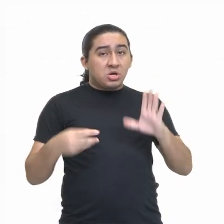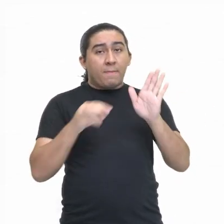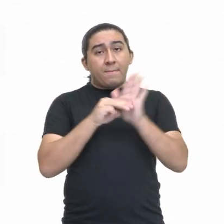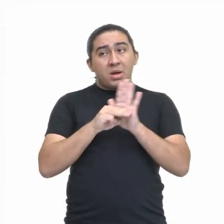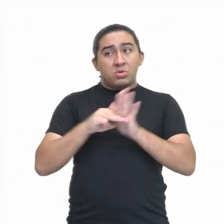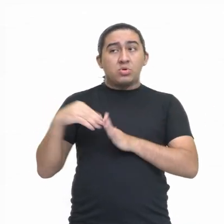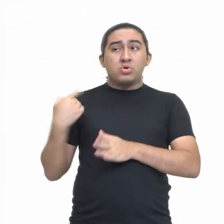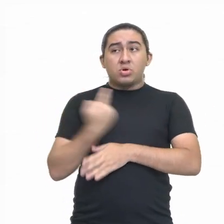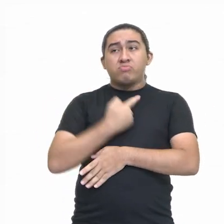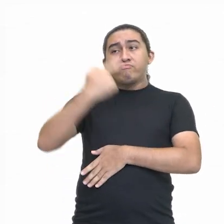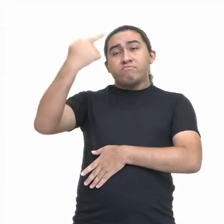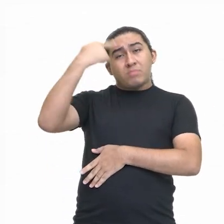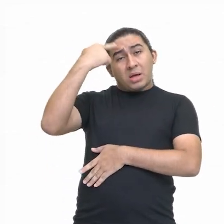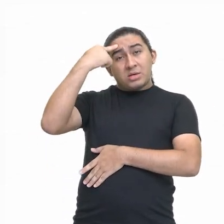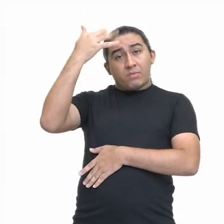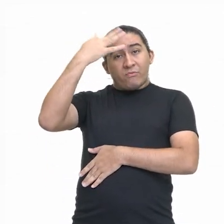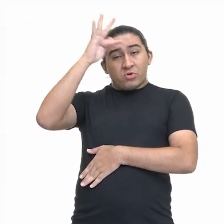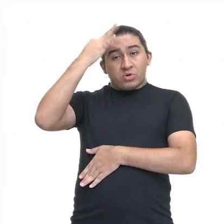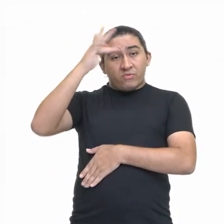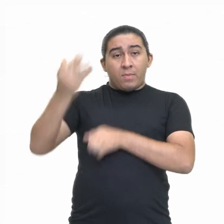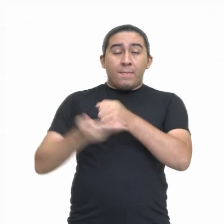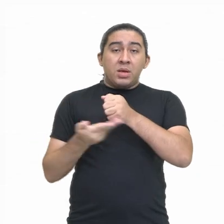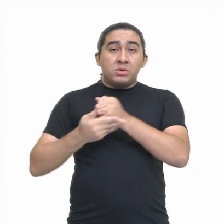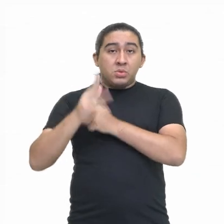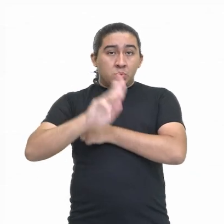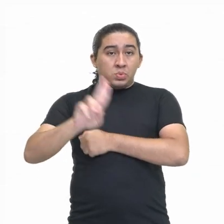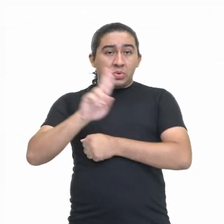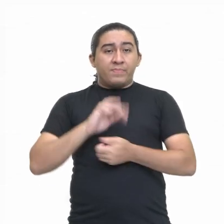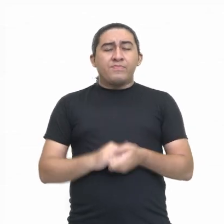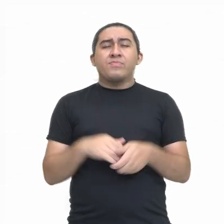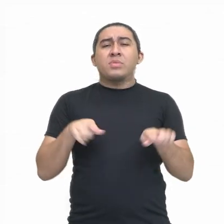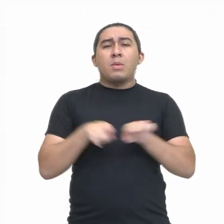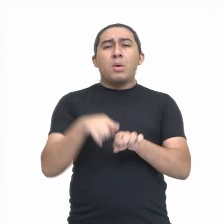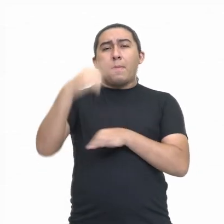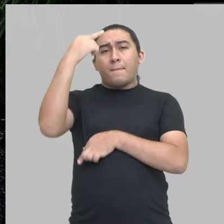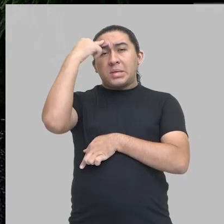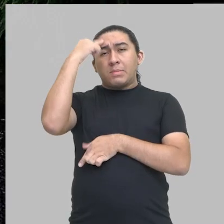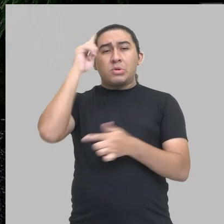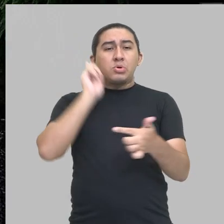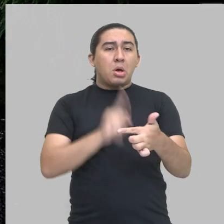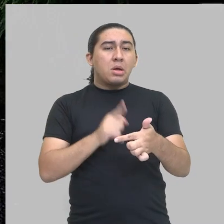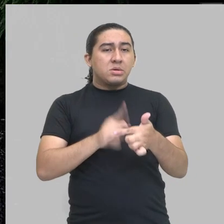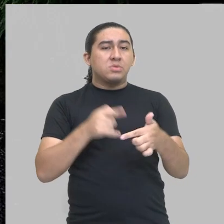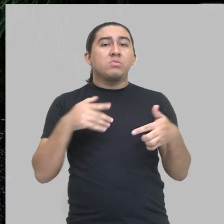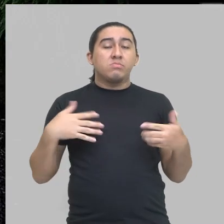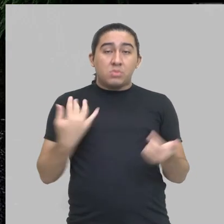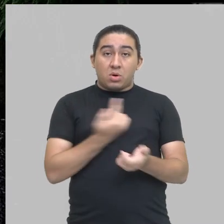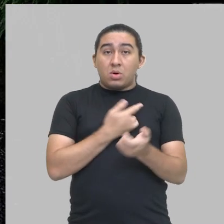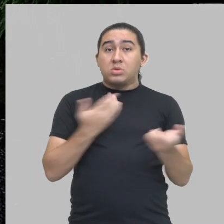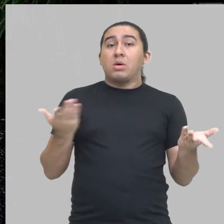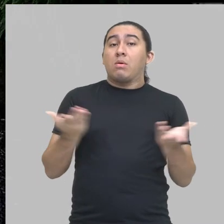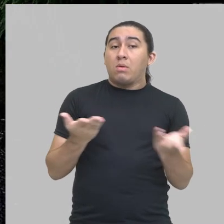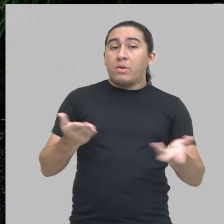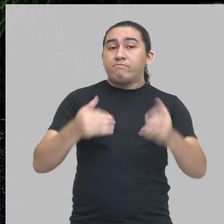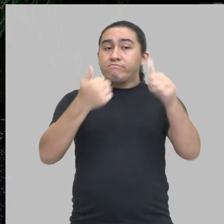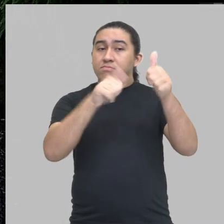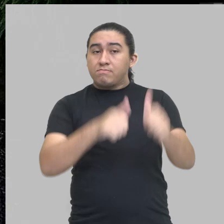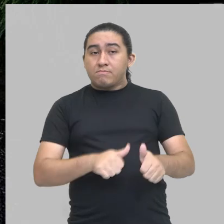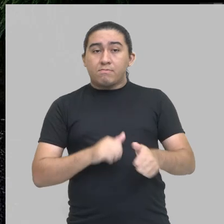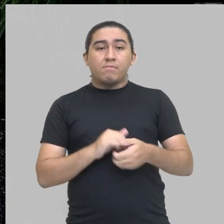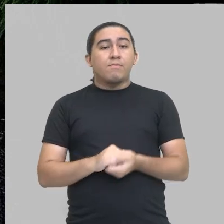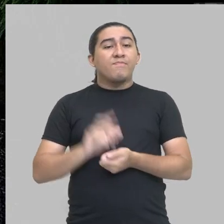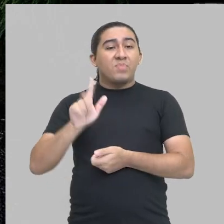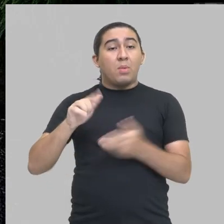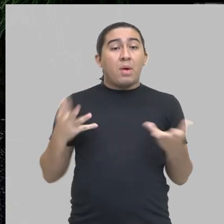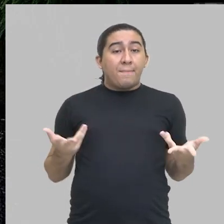que a gente possa pensar filosoficamente. E o pensamento crítico? É isso que a gente vai ver. É